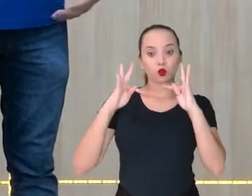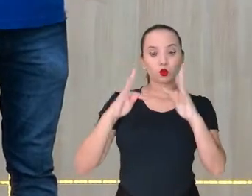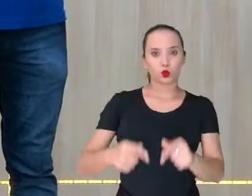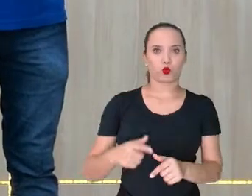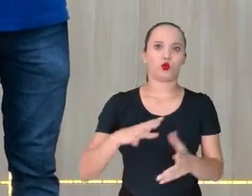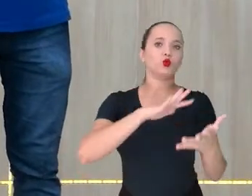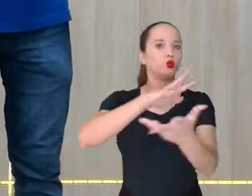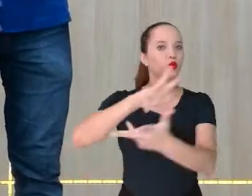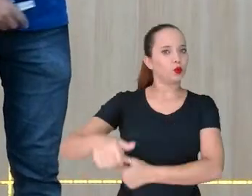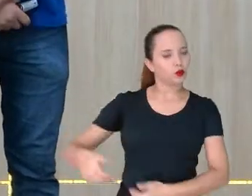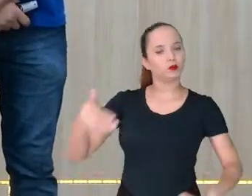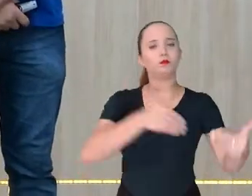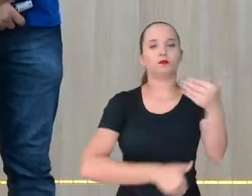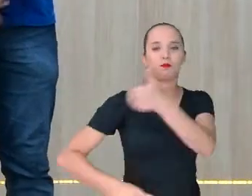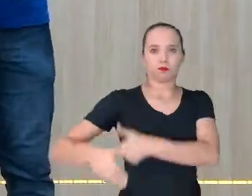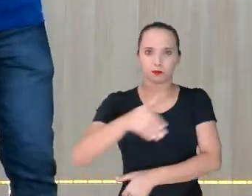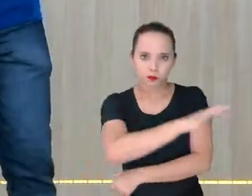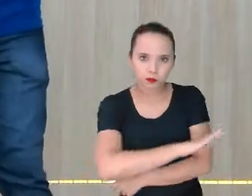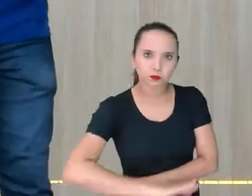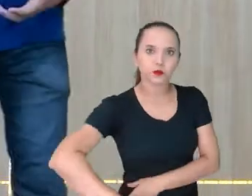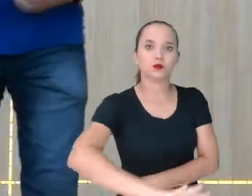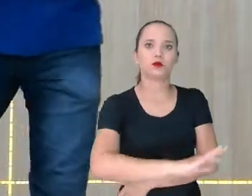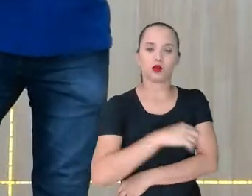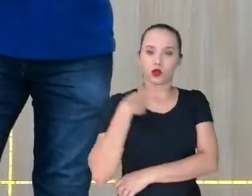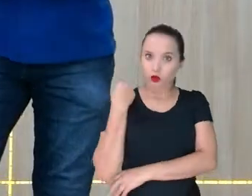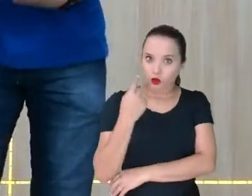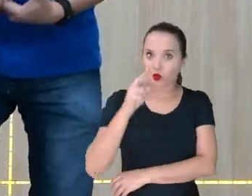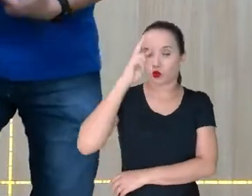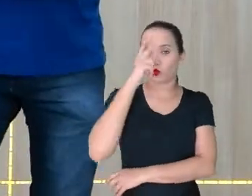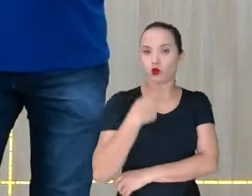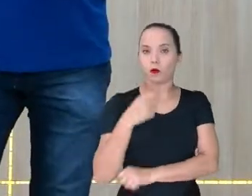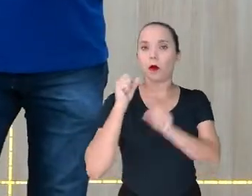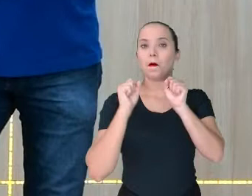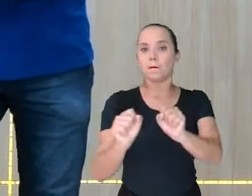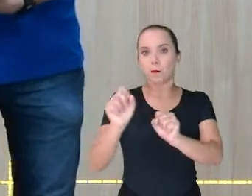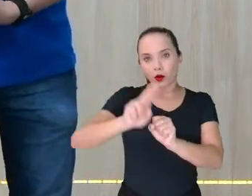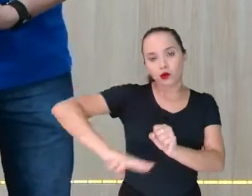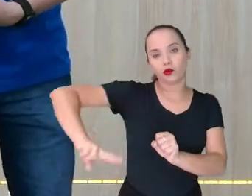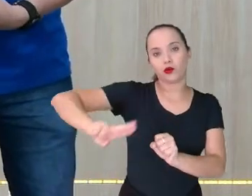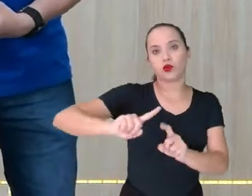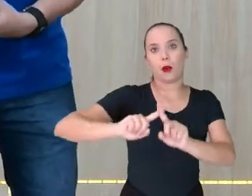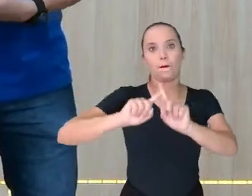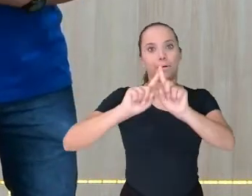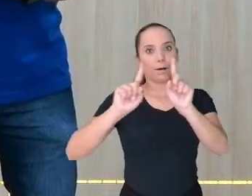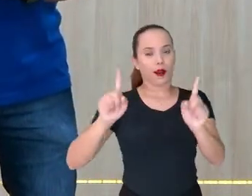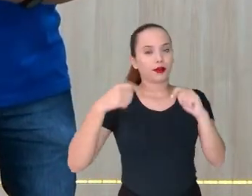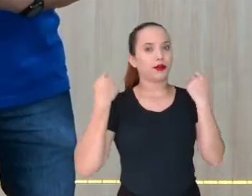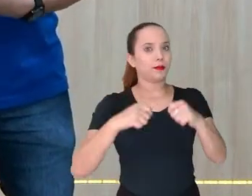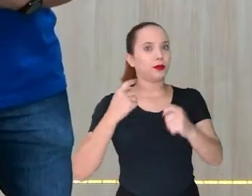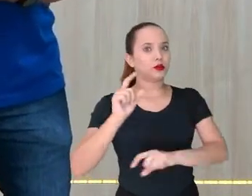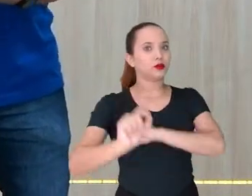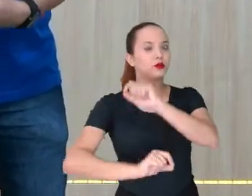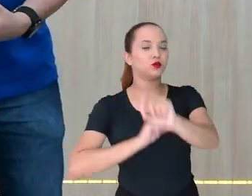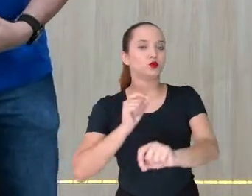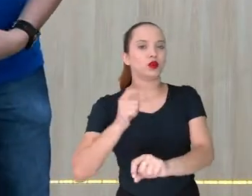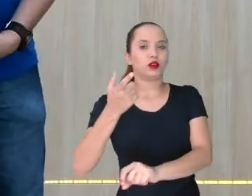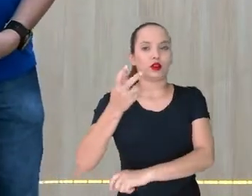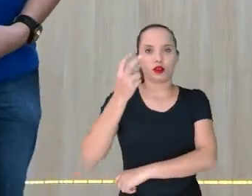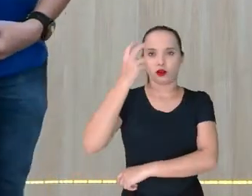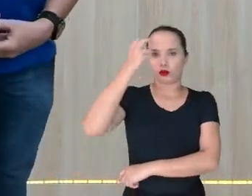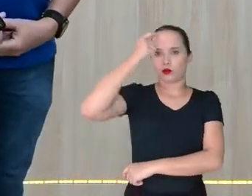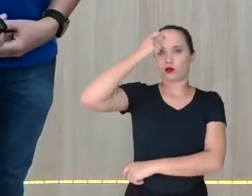mundo faz parte do meio ambiente e o ser humano ele pode utilizar, desde que ele tenha o quê? Uma